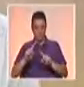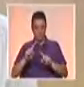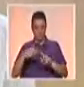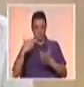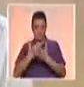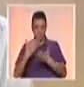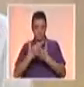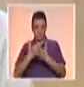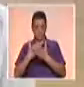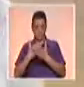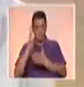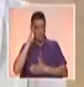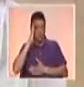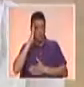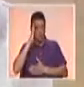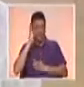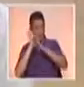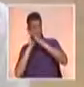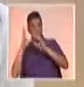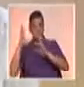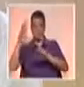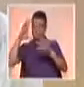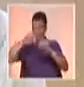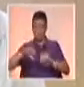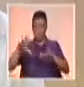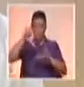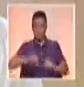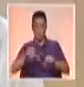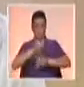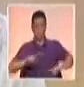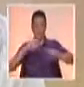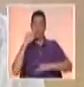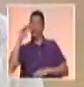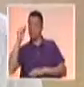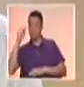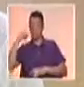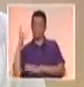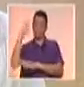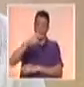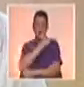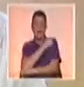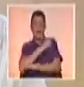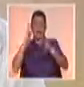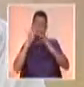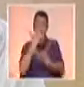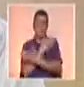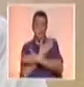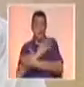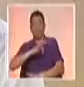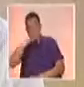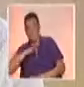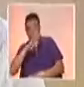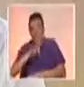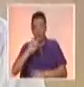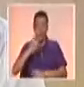Previsto alojamento. É claro que nós já tivemos alunos de fora que vieram ficar em casa de um amigo, ou de um parente, ou de um familiar. Só assim.